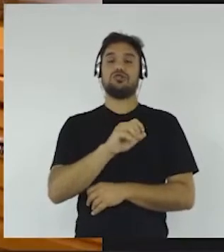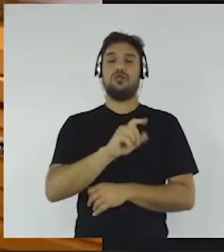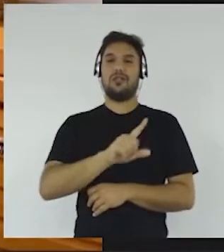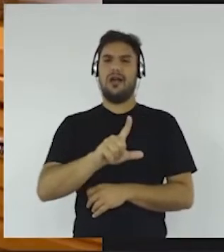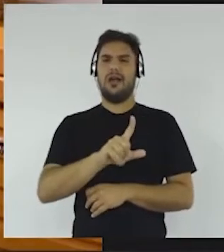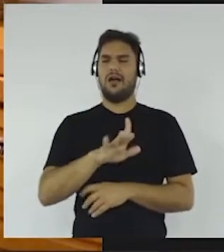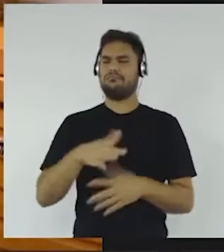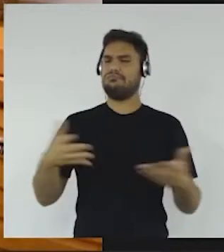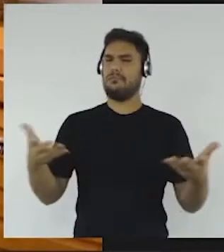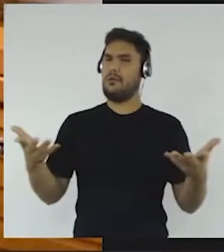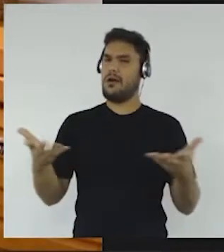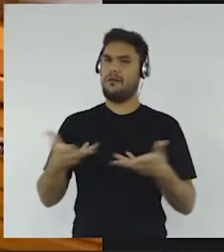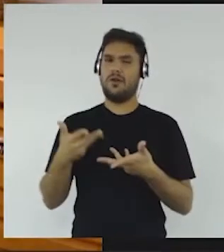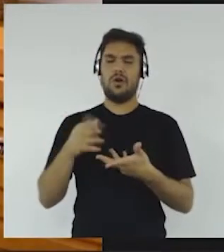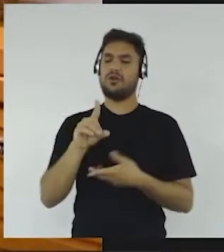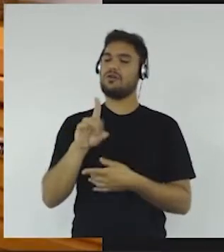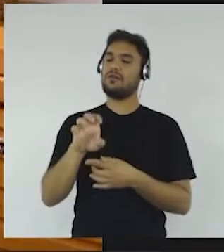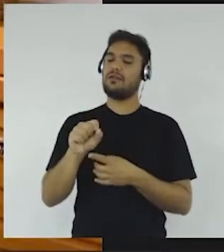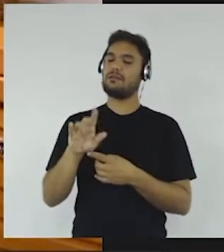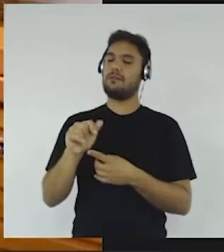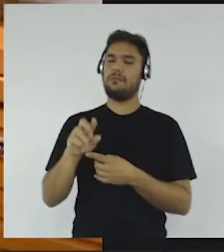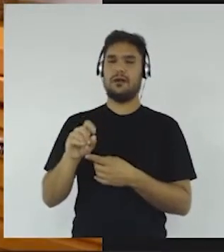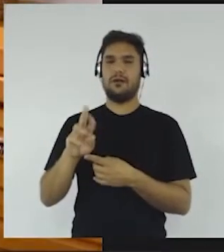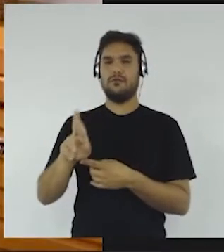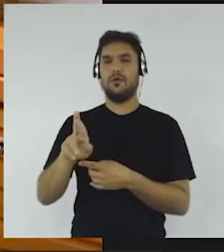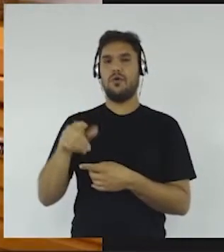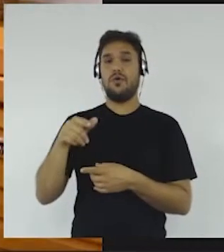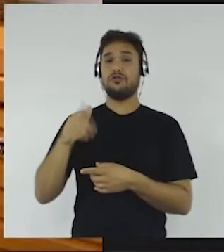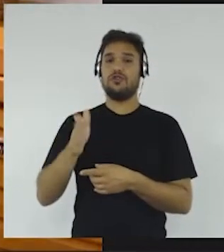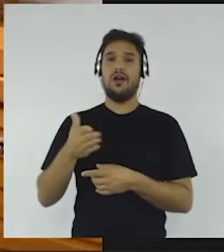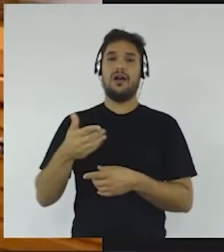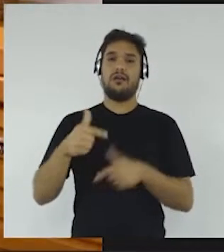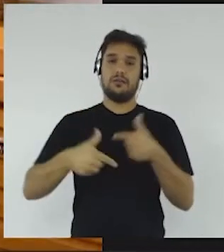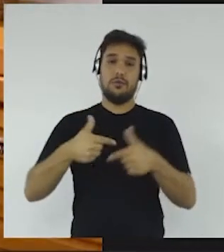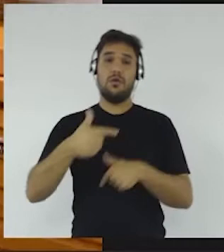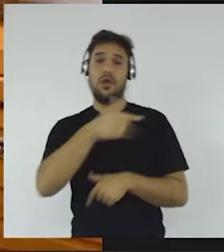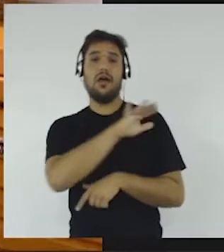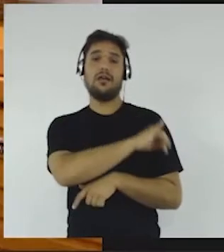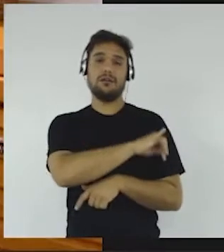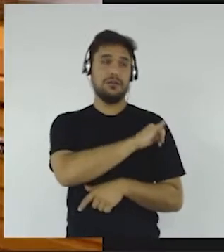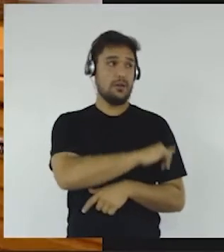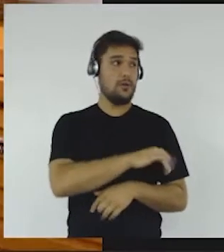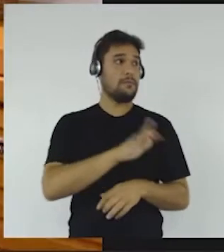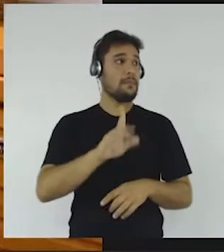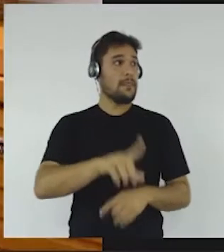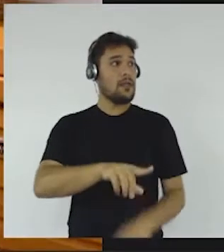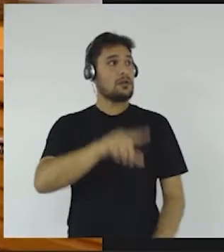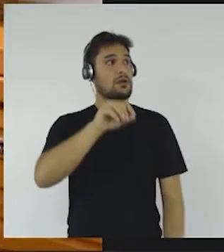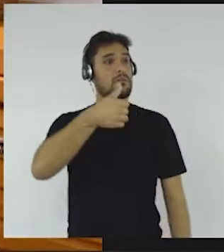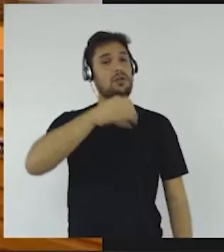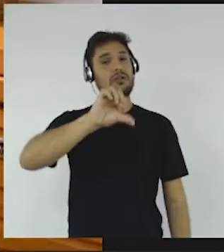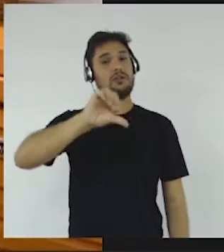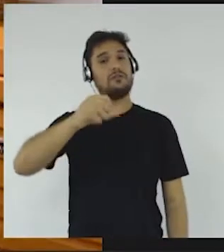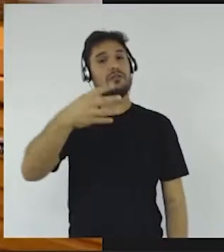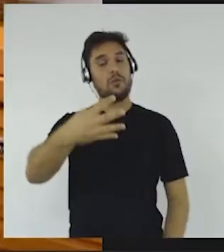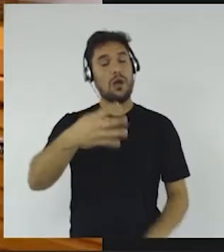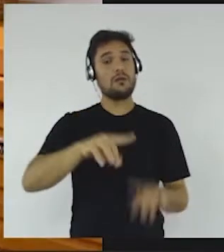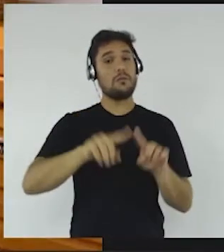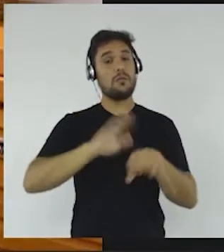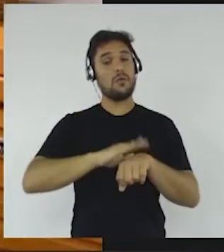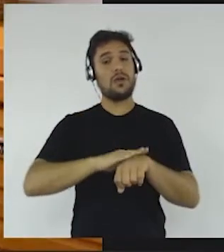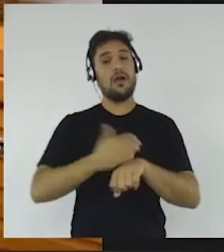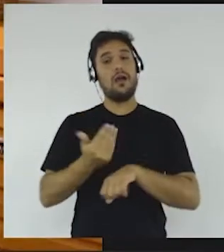grandes desembargadores que nós já tivemos no Tribunal de Justiça do Rio de Janeiro, indicado em 94, na ocasião